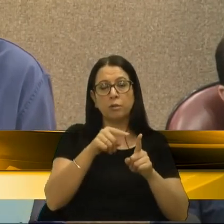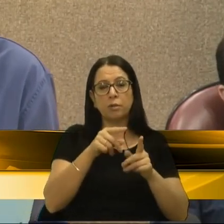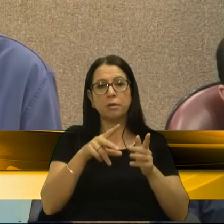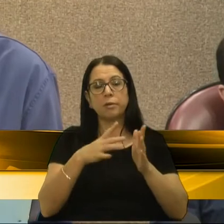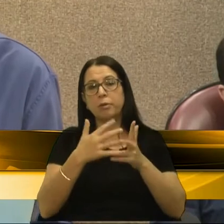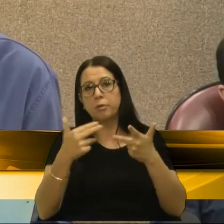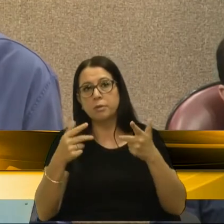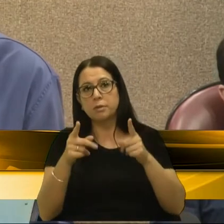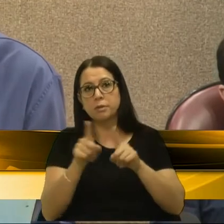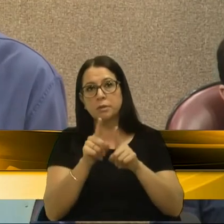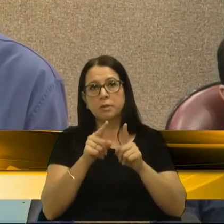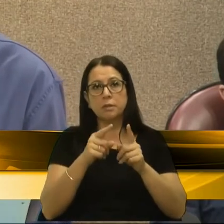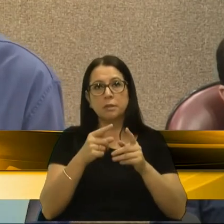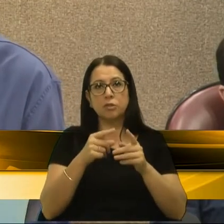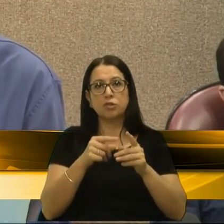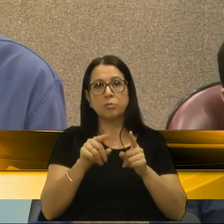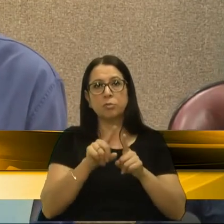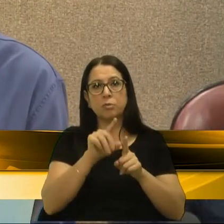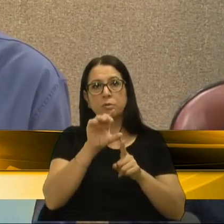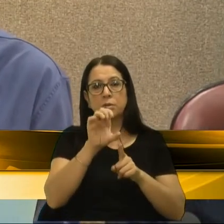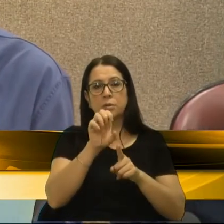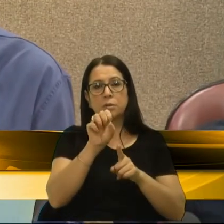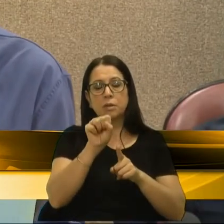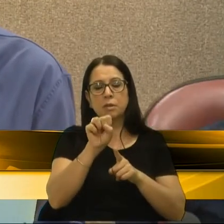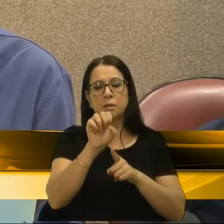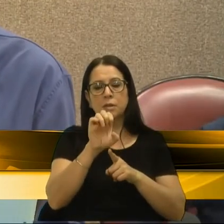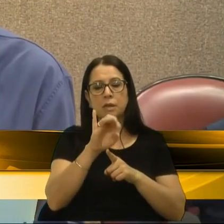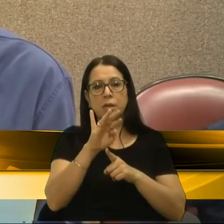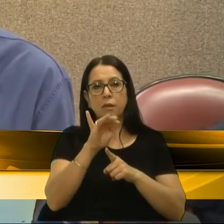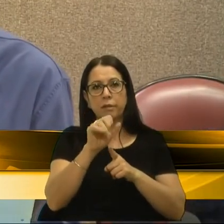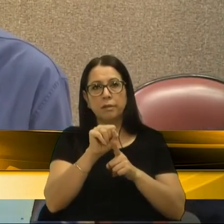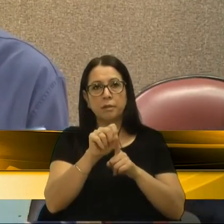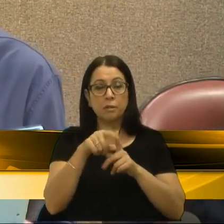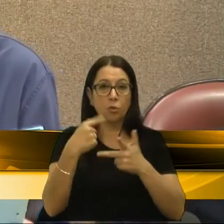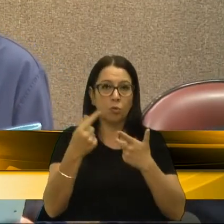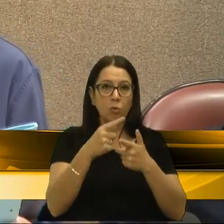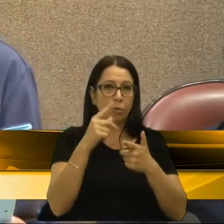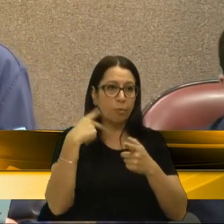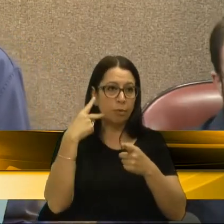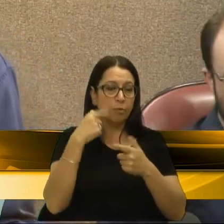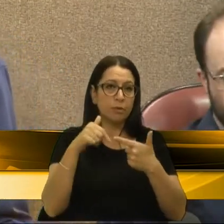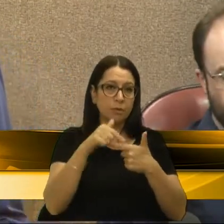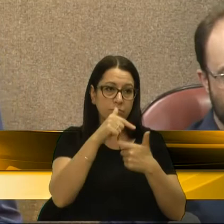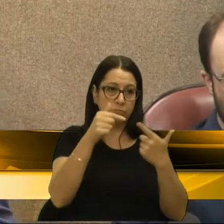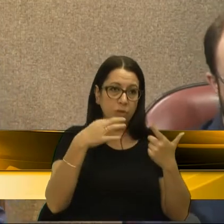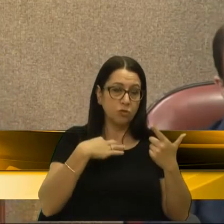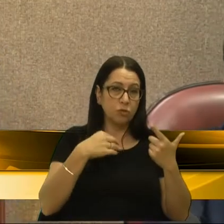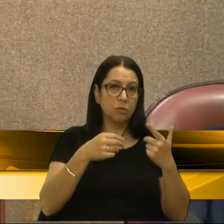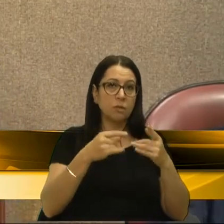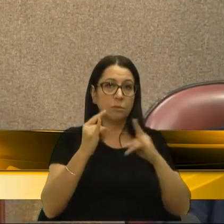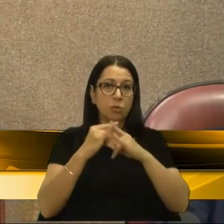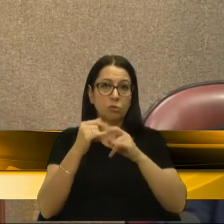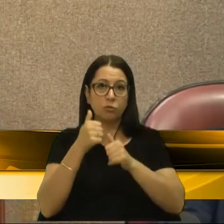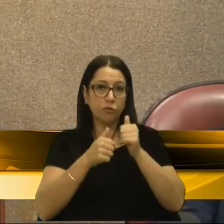político, seitas religiosas, nome de tendores de cargos eletivos ou candidatos a esses, além de clubes de